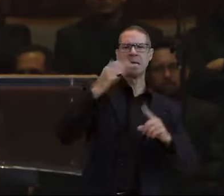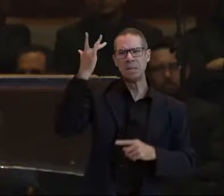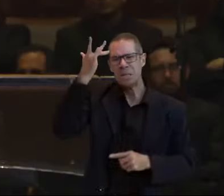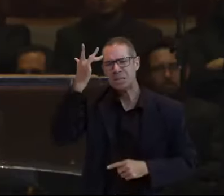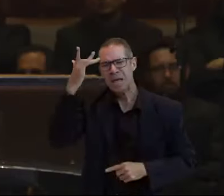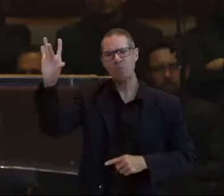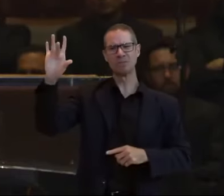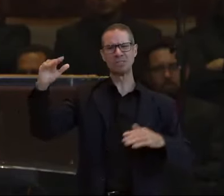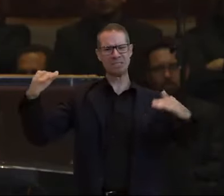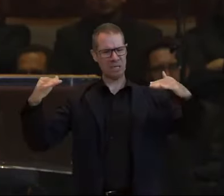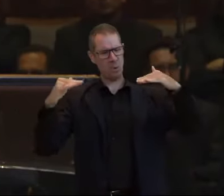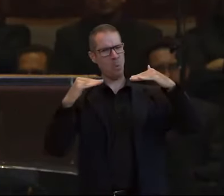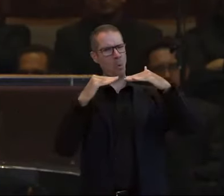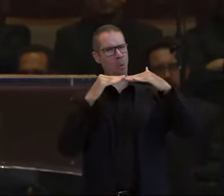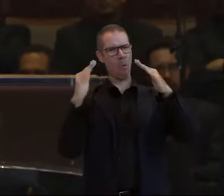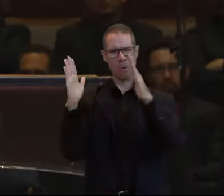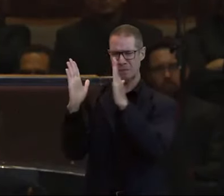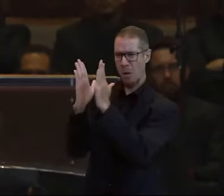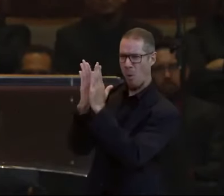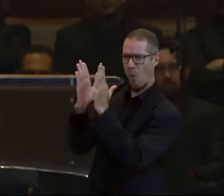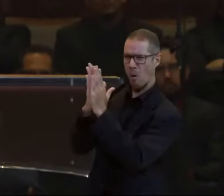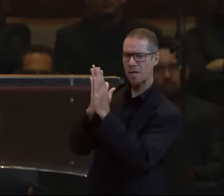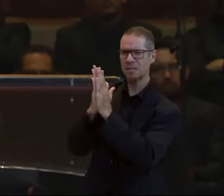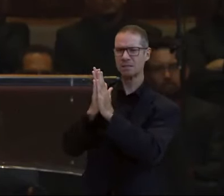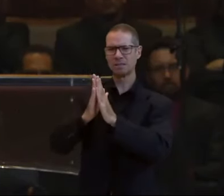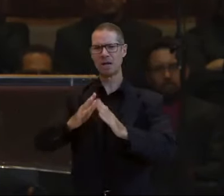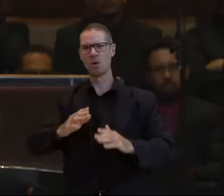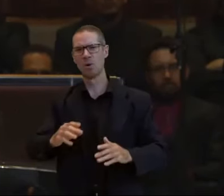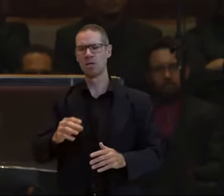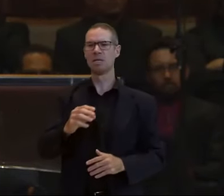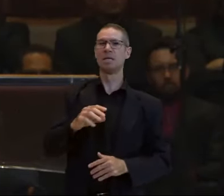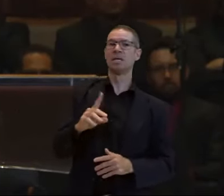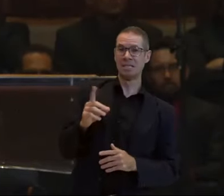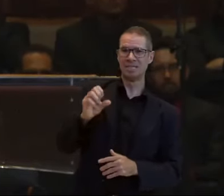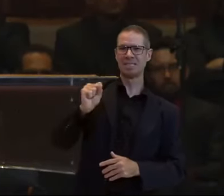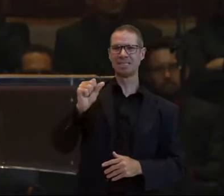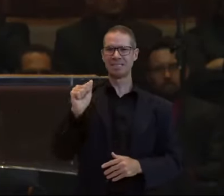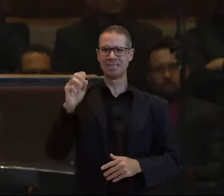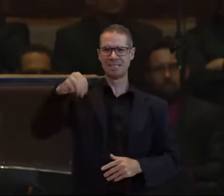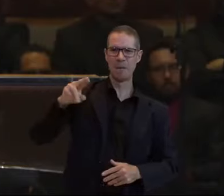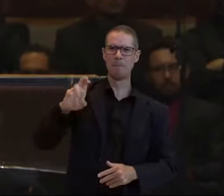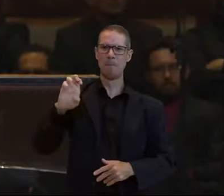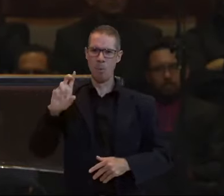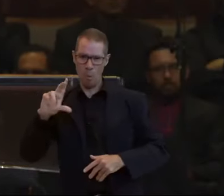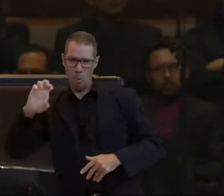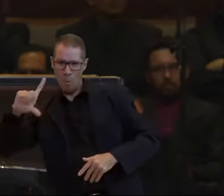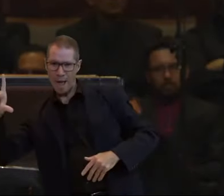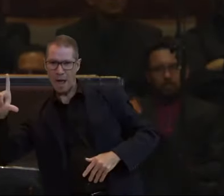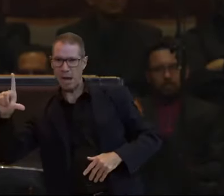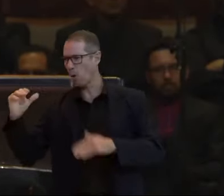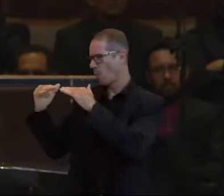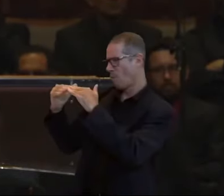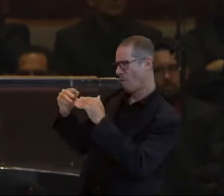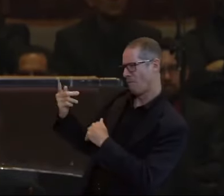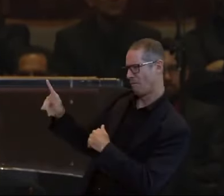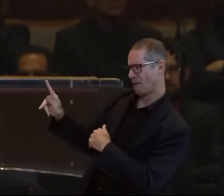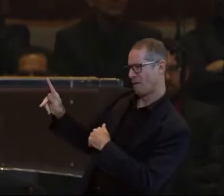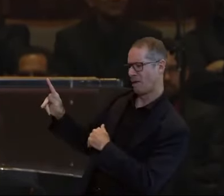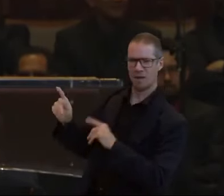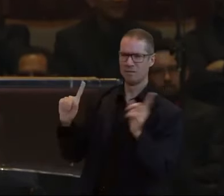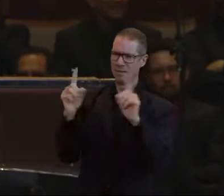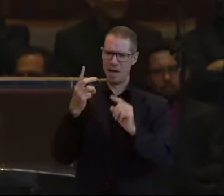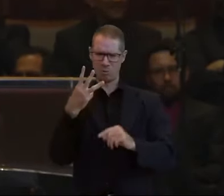eu concordo com a oração do Samuel. Ele falou: Senhor, 300 anos, eu estou orando para não